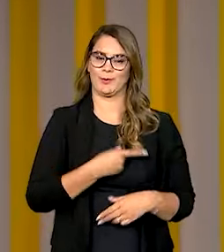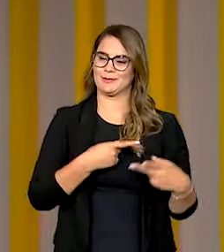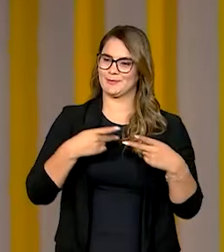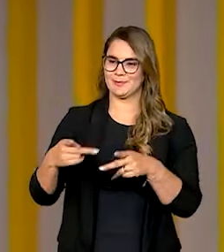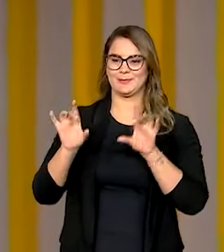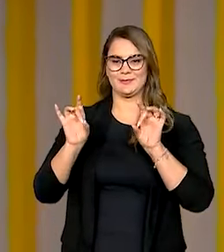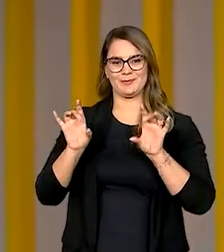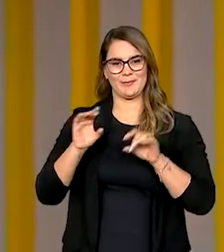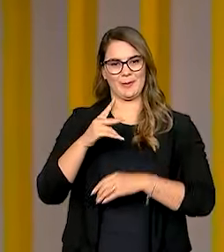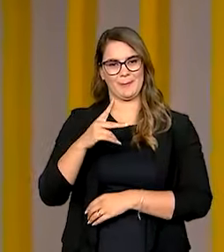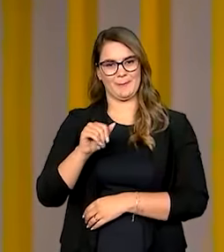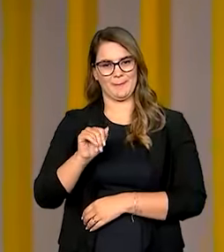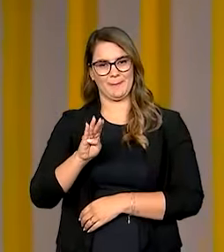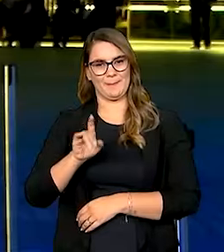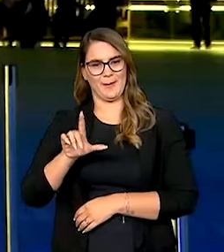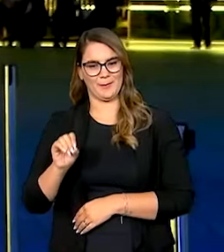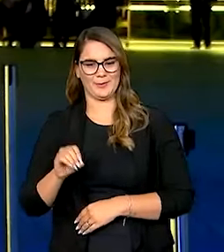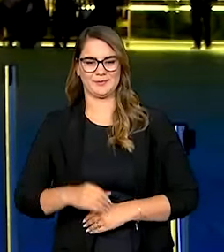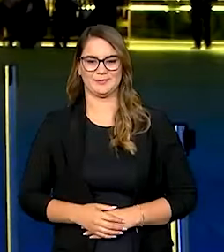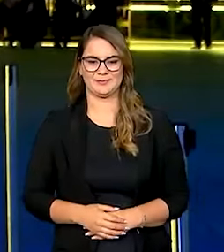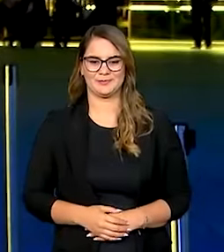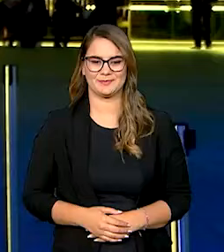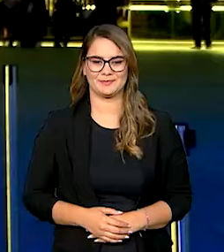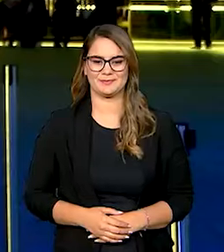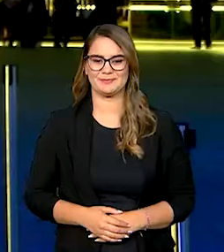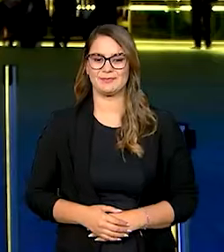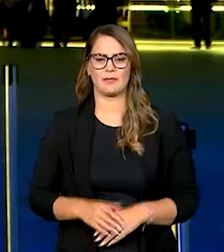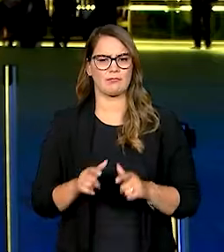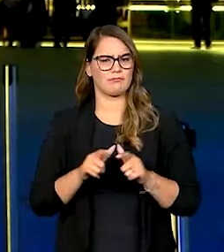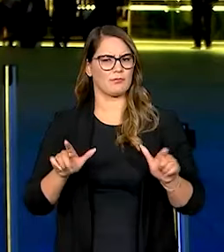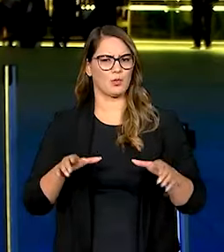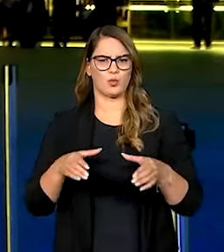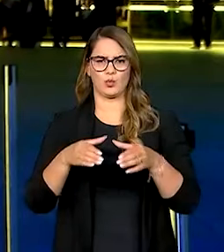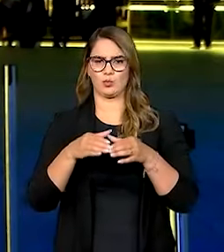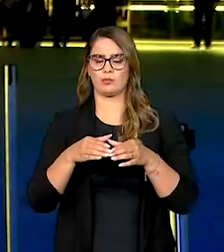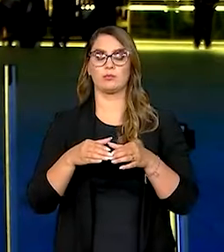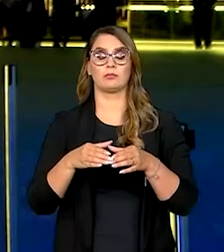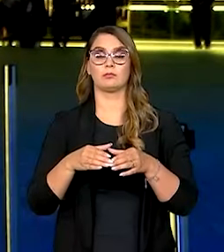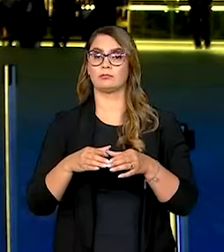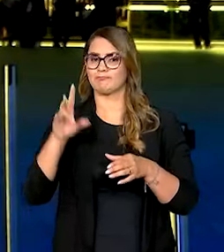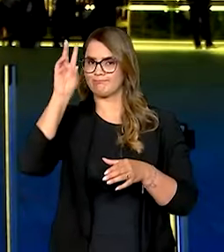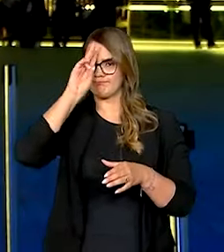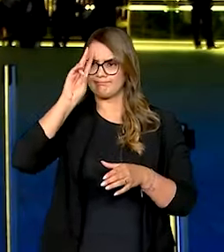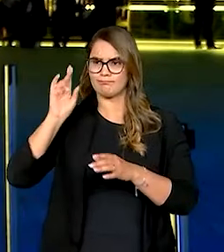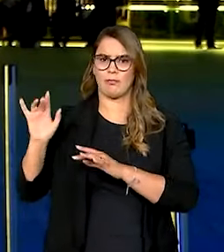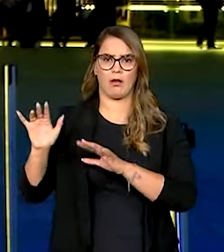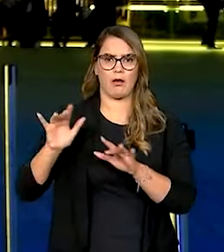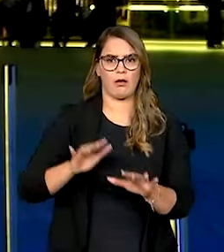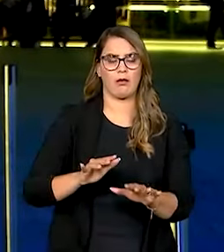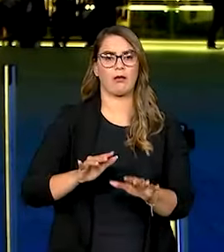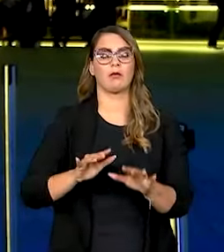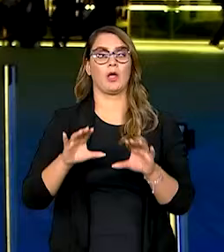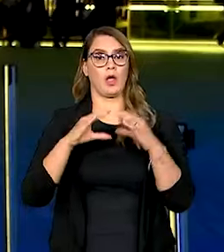enviado especial, Pablo Mundim. Com uma das maiores delegações oficiais da história, o Brasil desembarcou na Conferência das